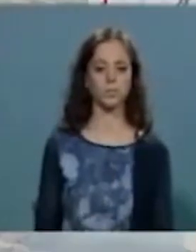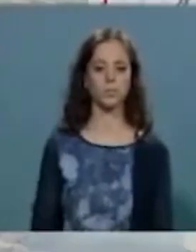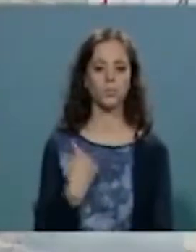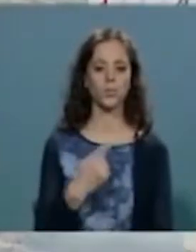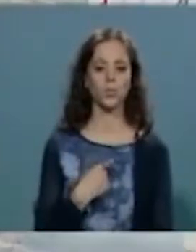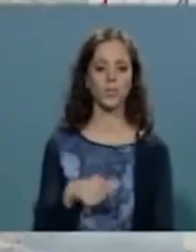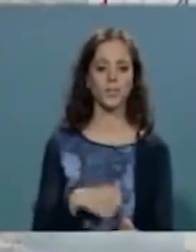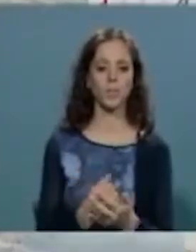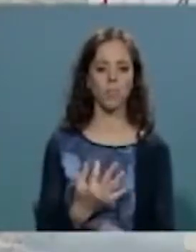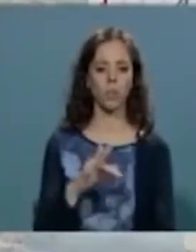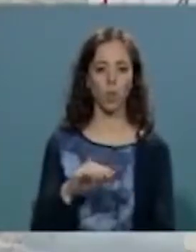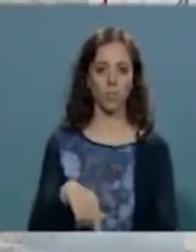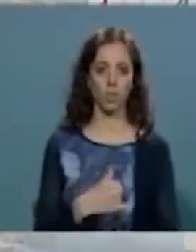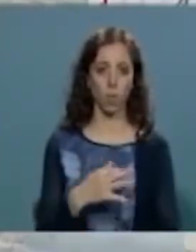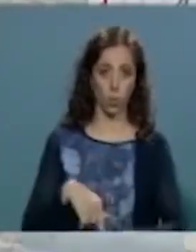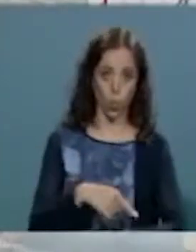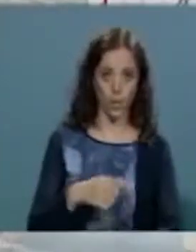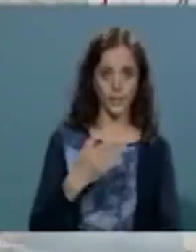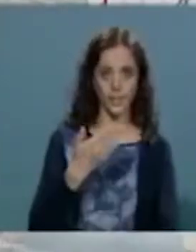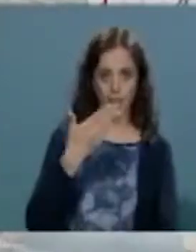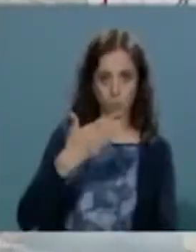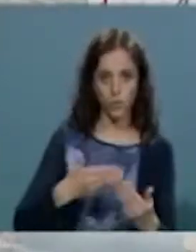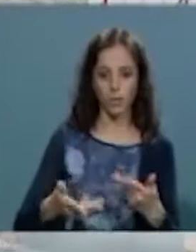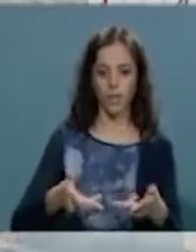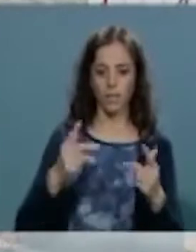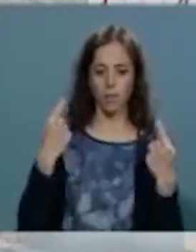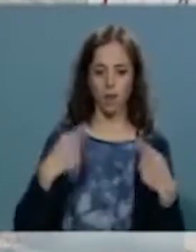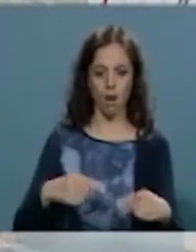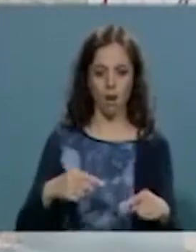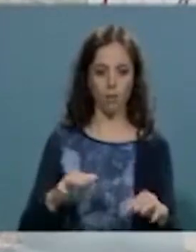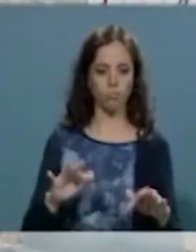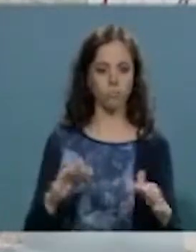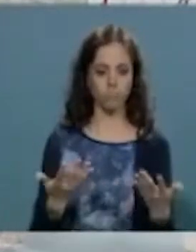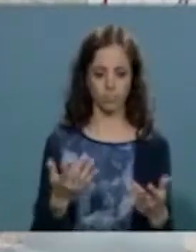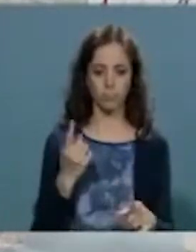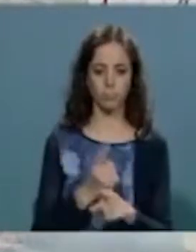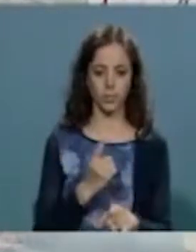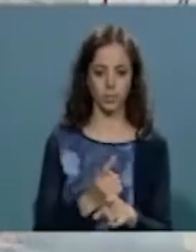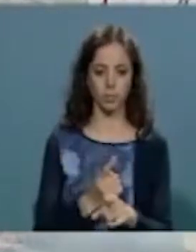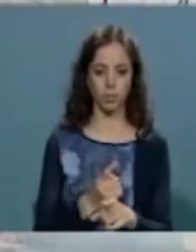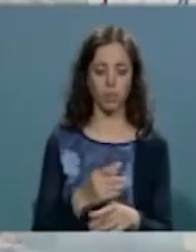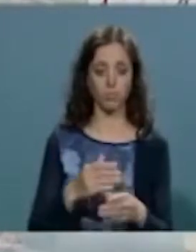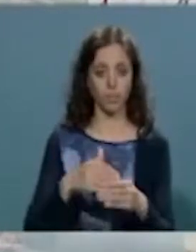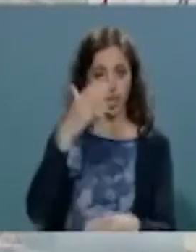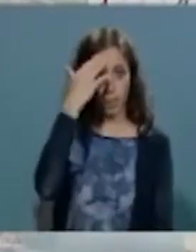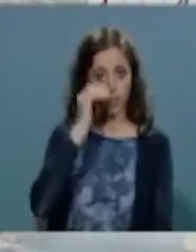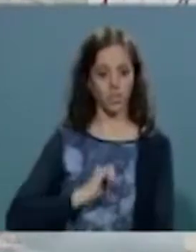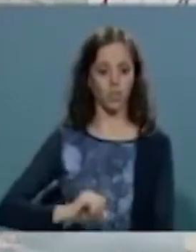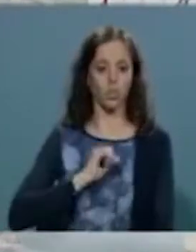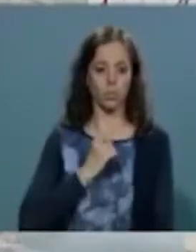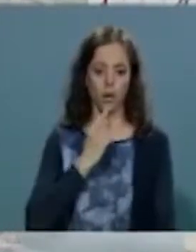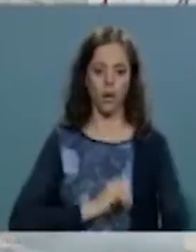sempre 24 sobre 24 horas sete dias por semana disponíveis para o que for preciso dentro das nossas capacidades como